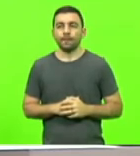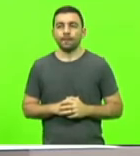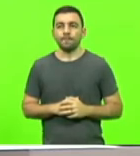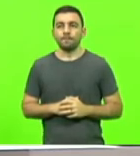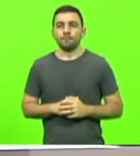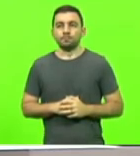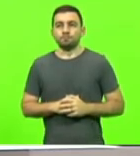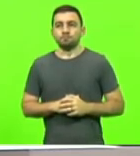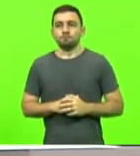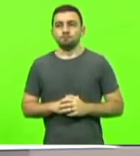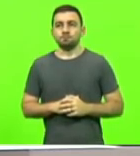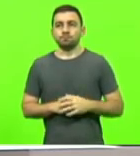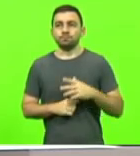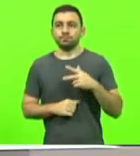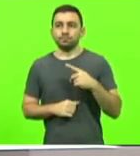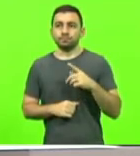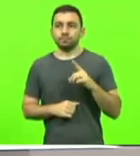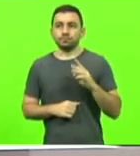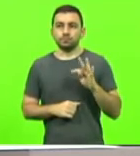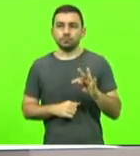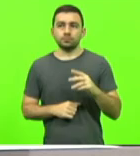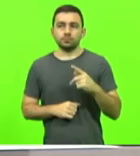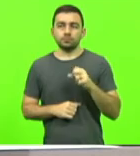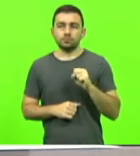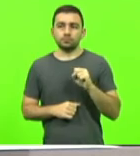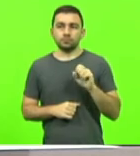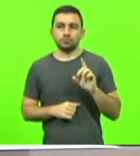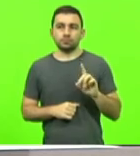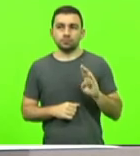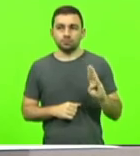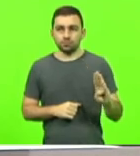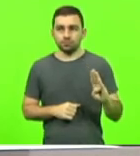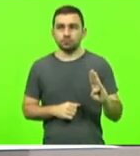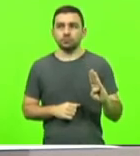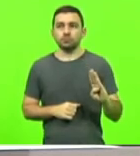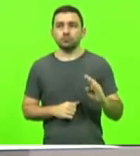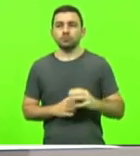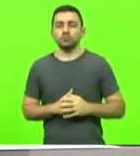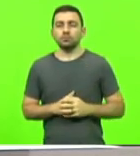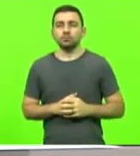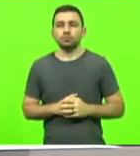Horário do bloco PDT-PSDB Republicanos.